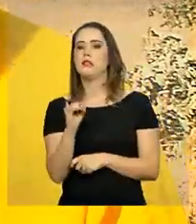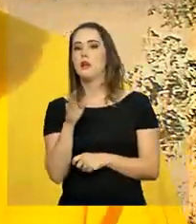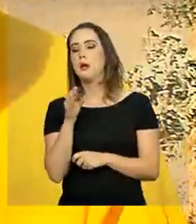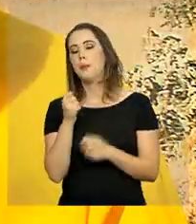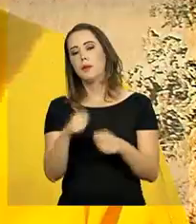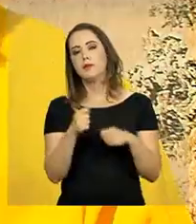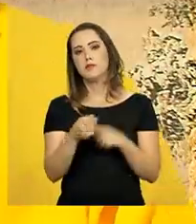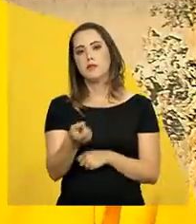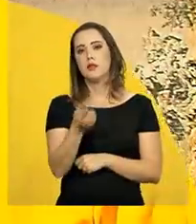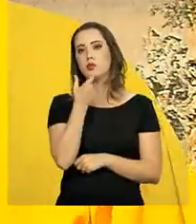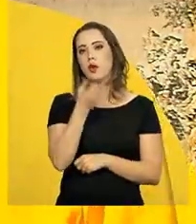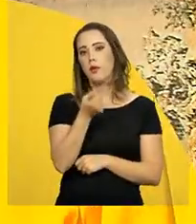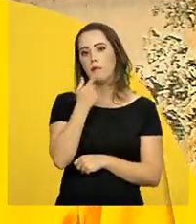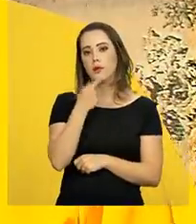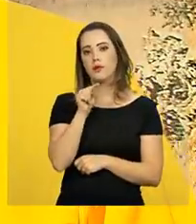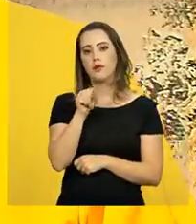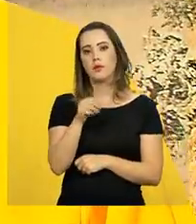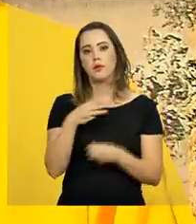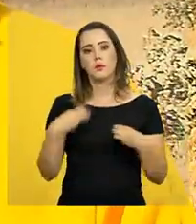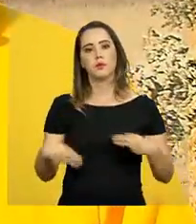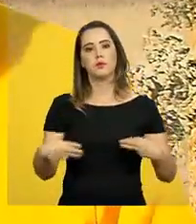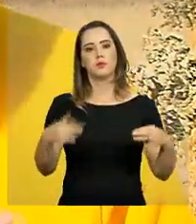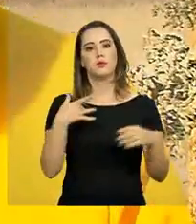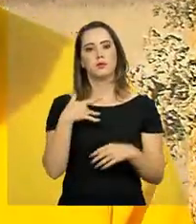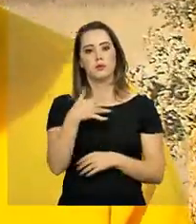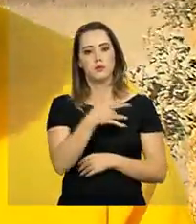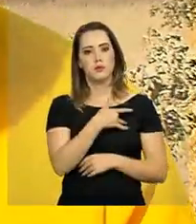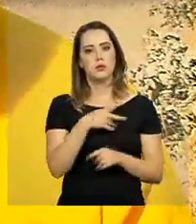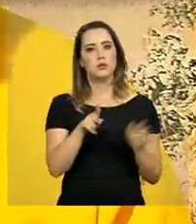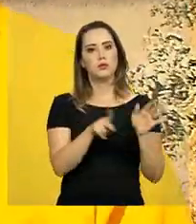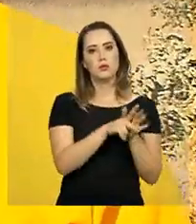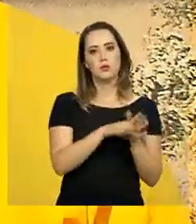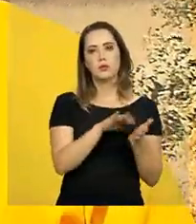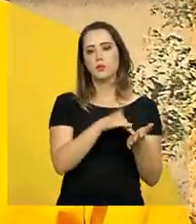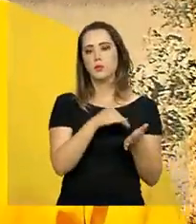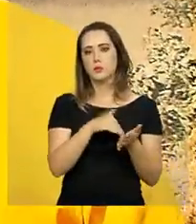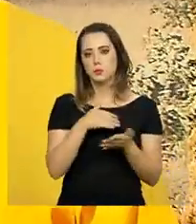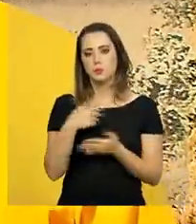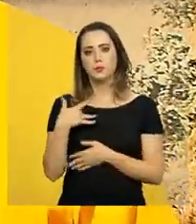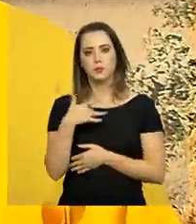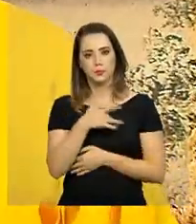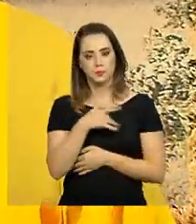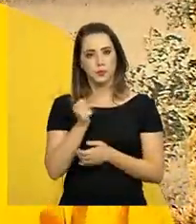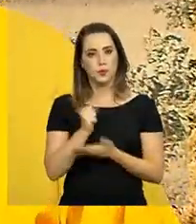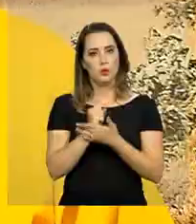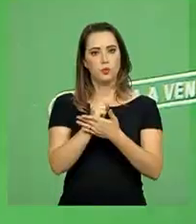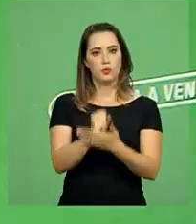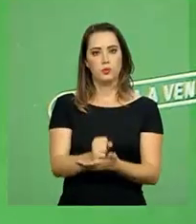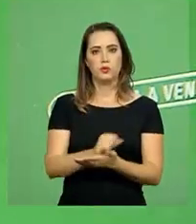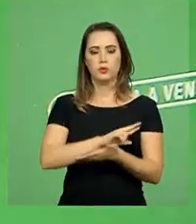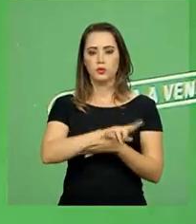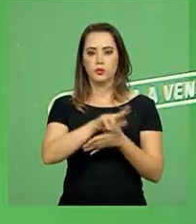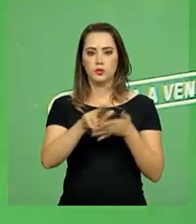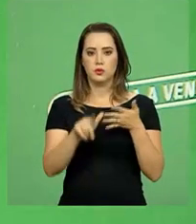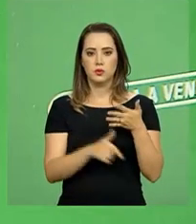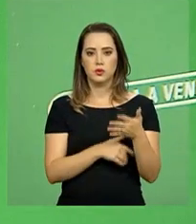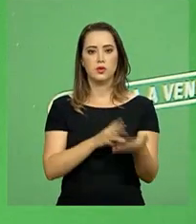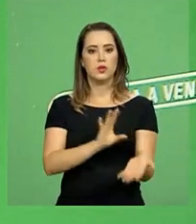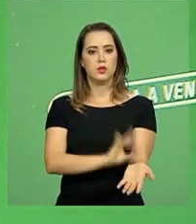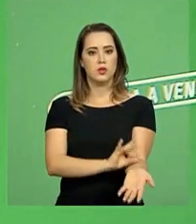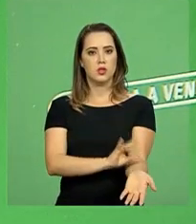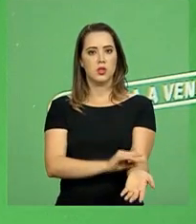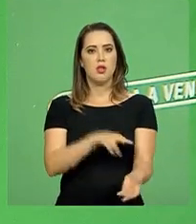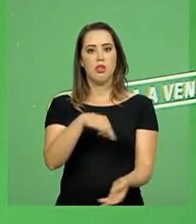apoio medicamentoso, o Ministério da Saúde e a própria Secretaria de Saúde oferece alternativas como reposição